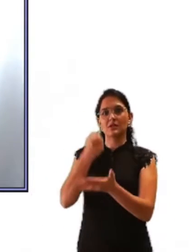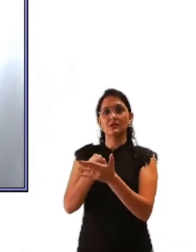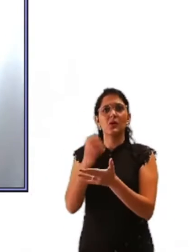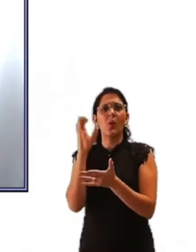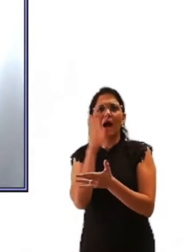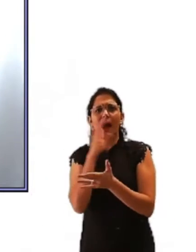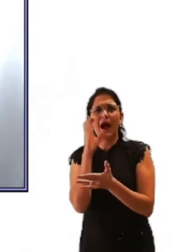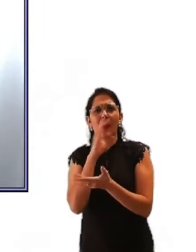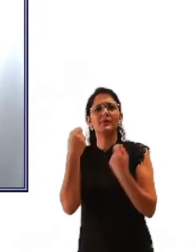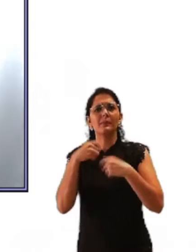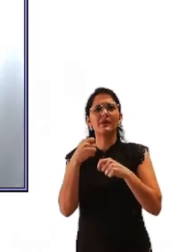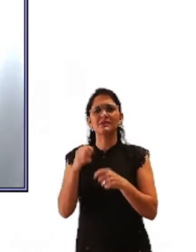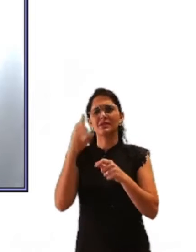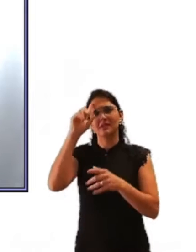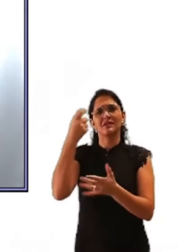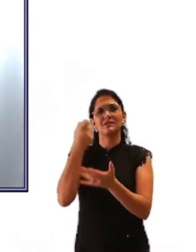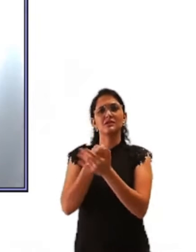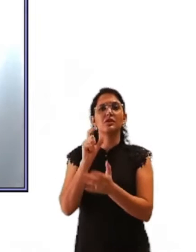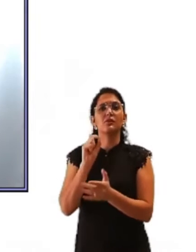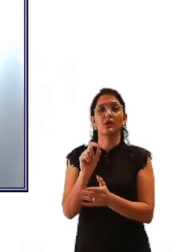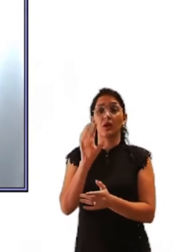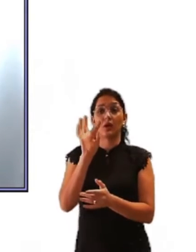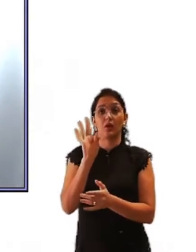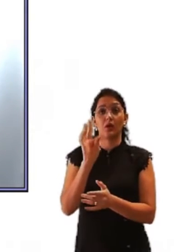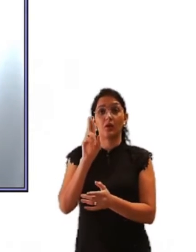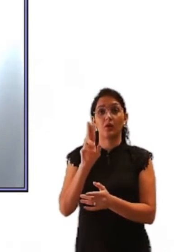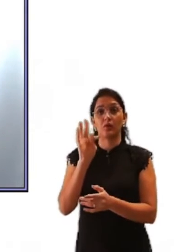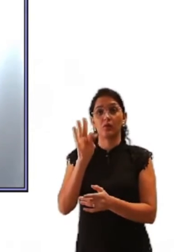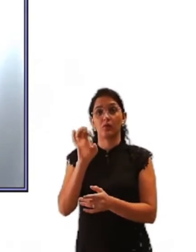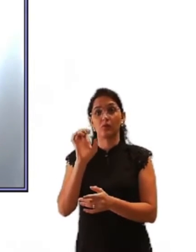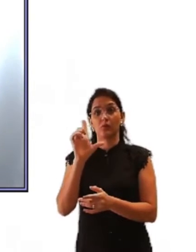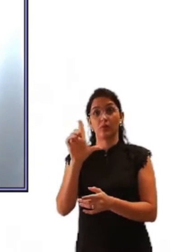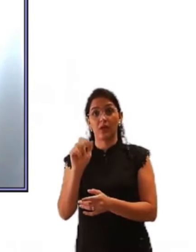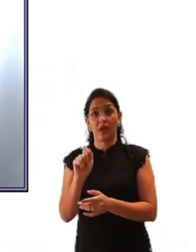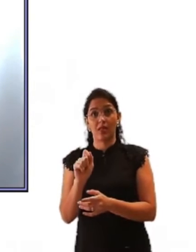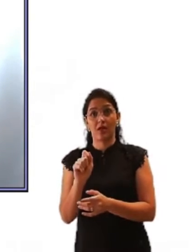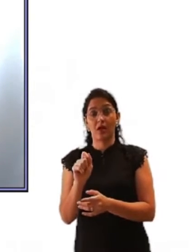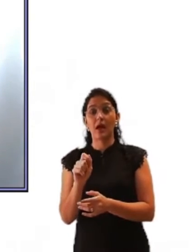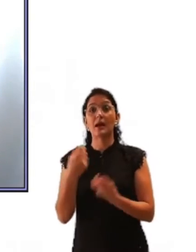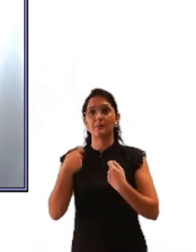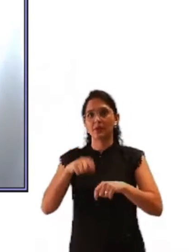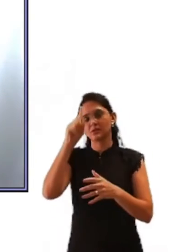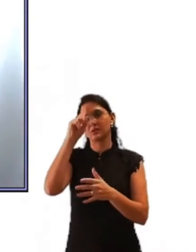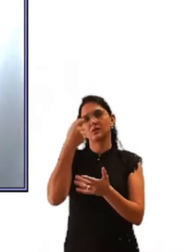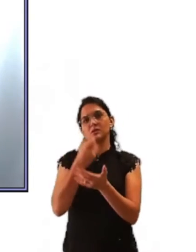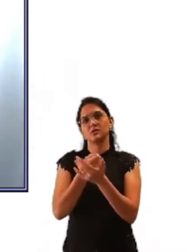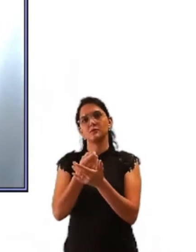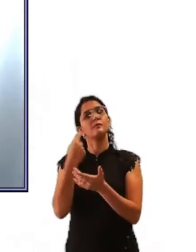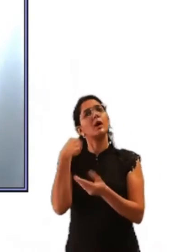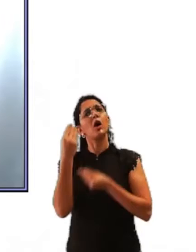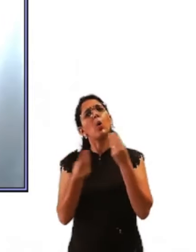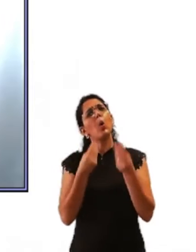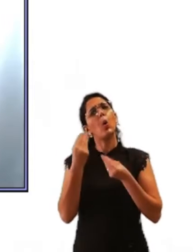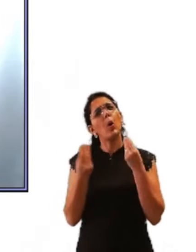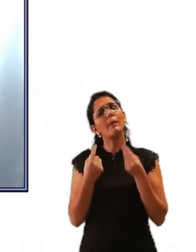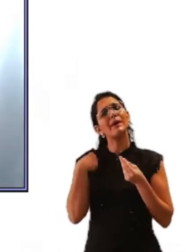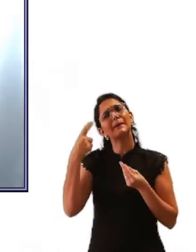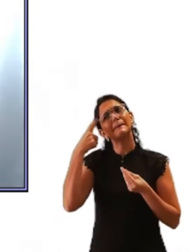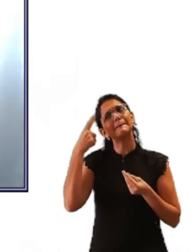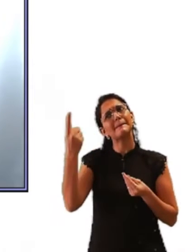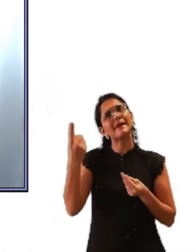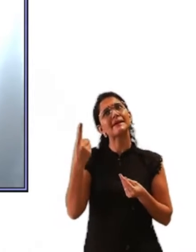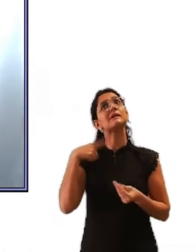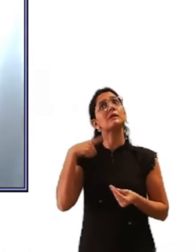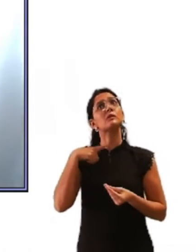forma. Com base em quê? Com base em probabilidade, com base em verossimilhança. Ele vai formar ali, segundo a doutrina